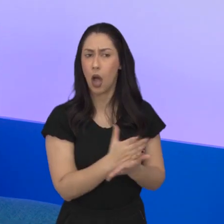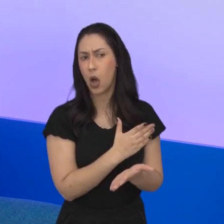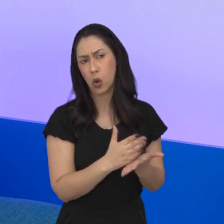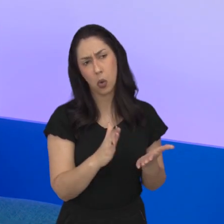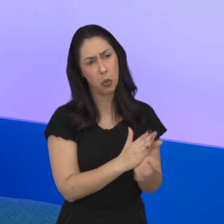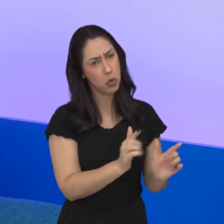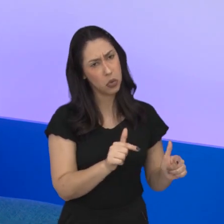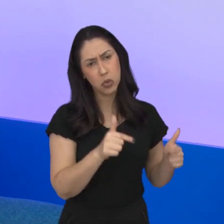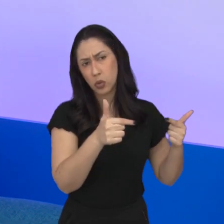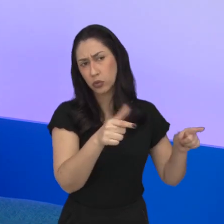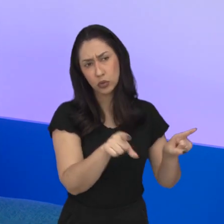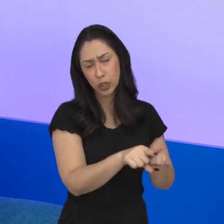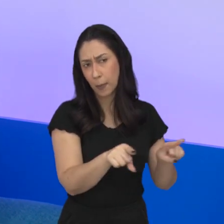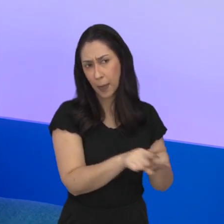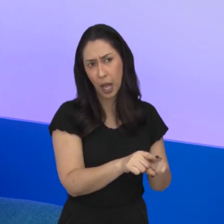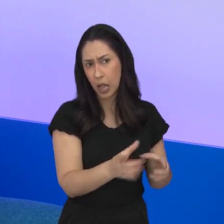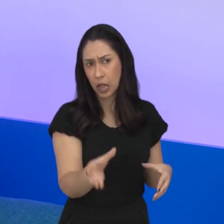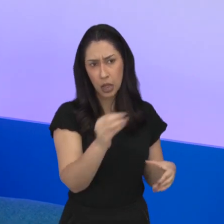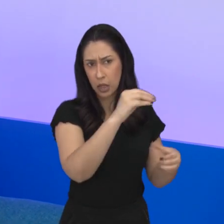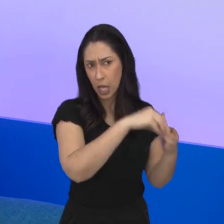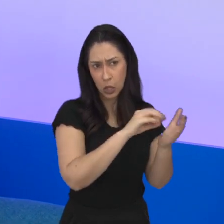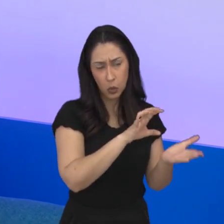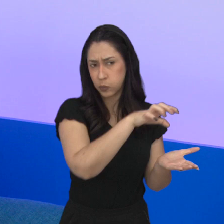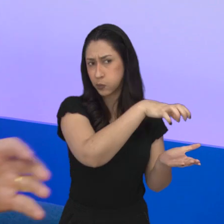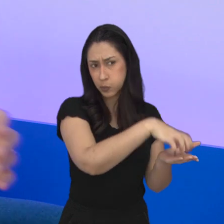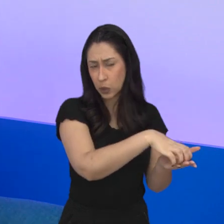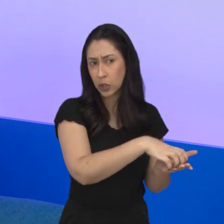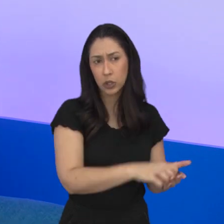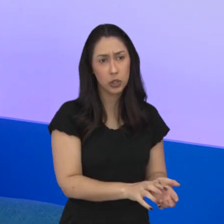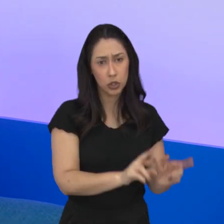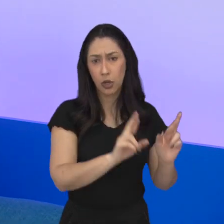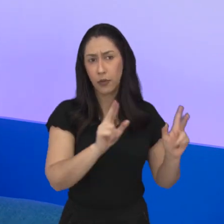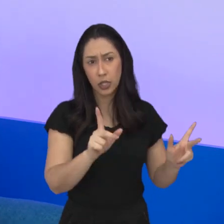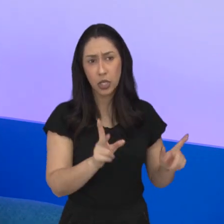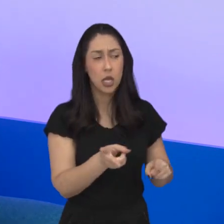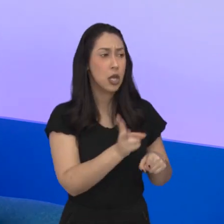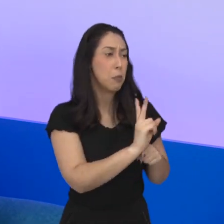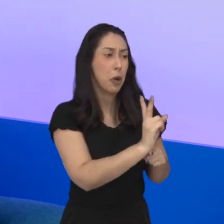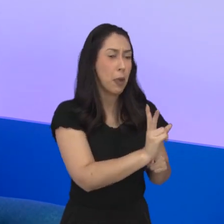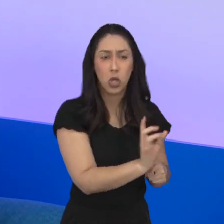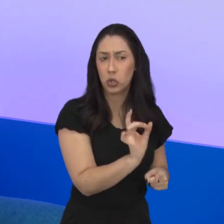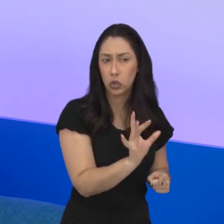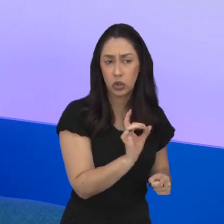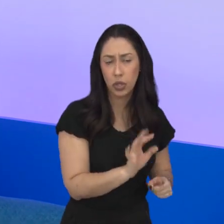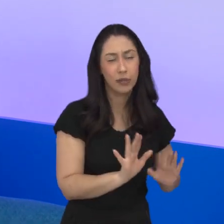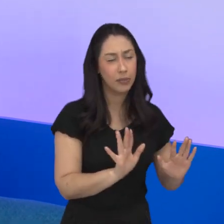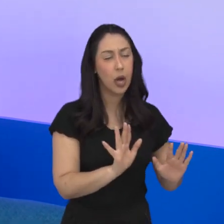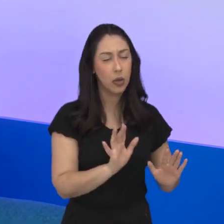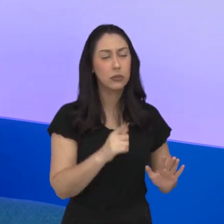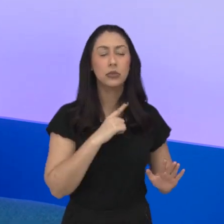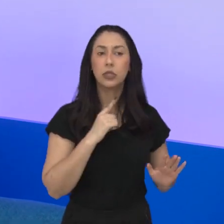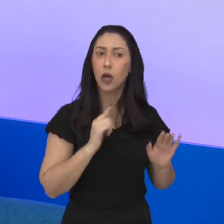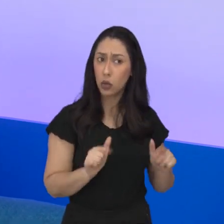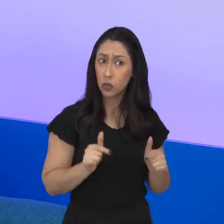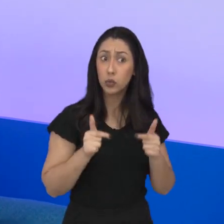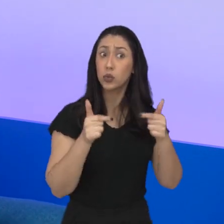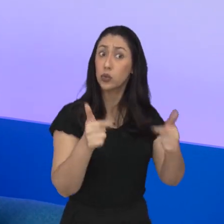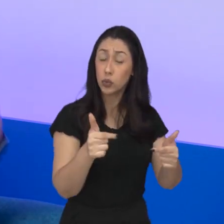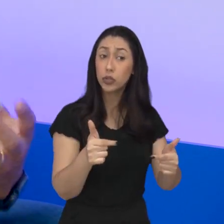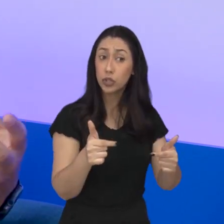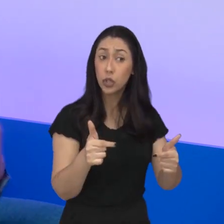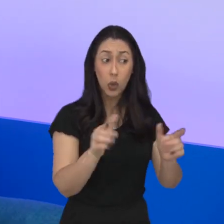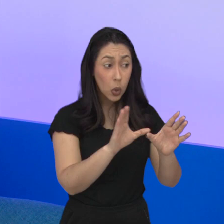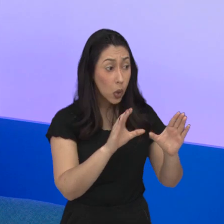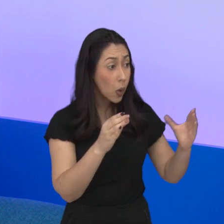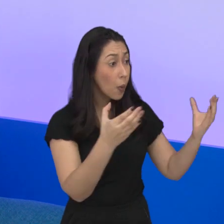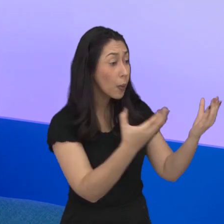outros iniciativas dentro do próprio Semadem, né, que fogem um pouco da sala de operação, que é aquele monitoramento diário e envio de alertas, mas que também é